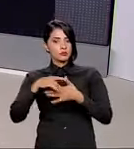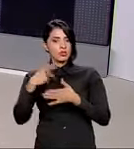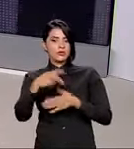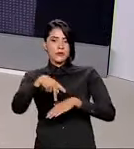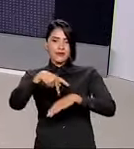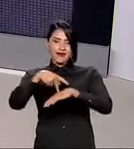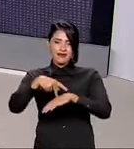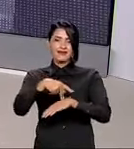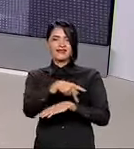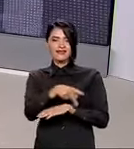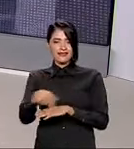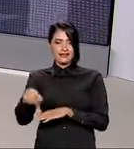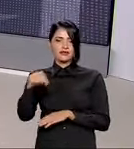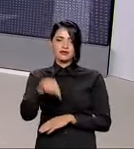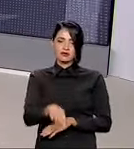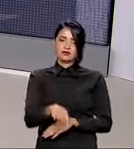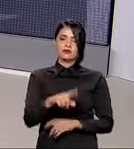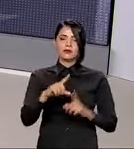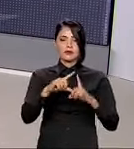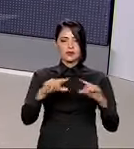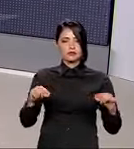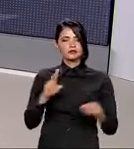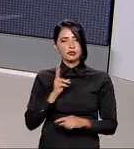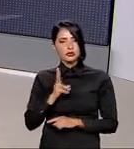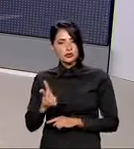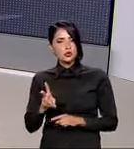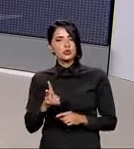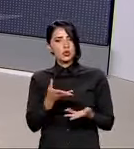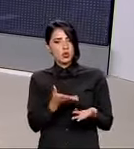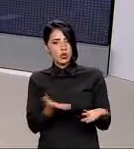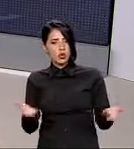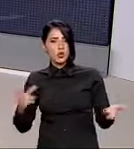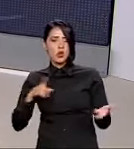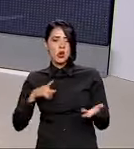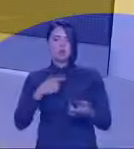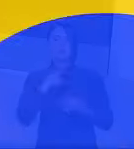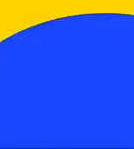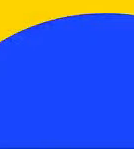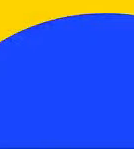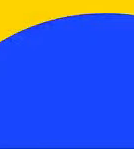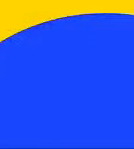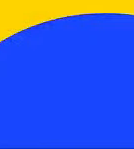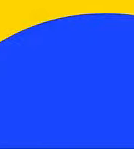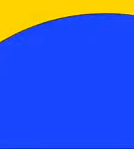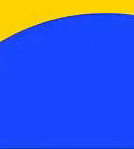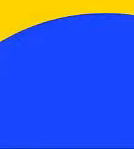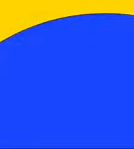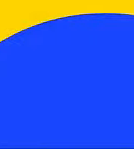América do Sul aqui em Brasília. E a gente segue agora com a entrevista do...